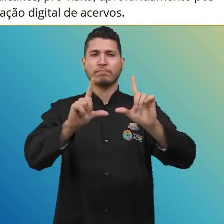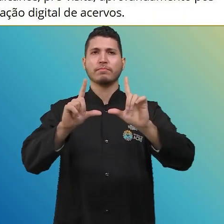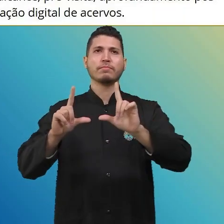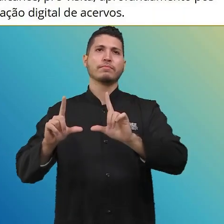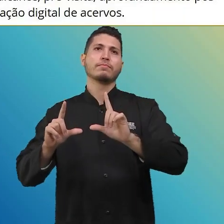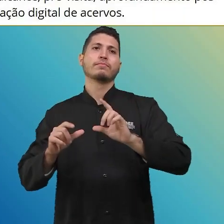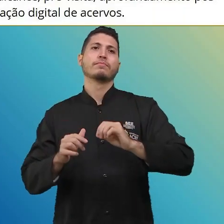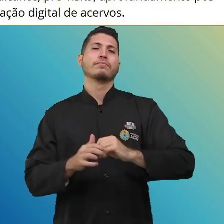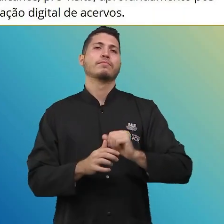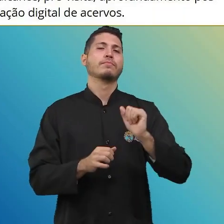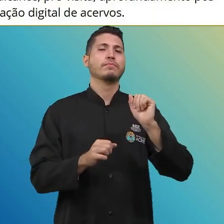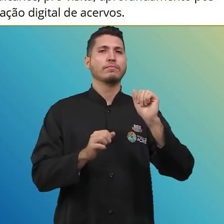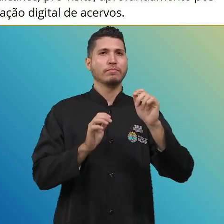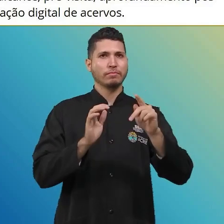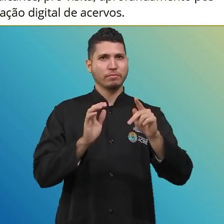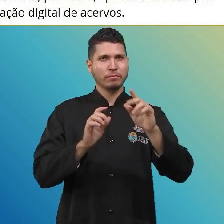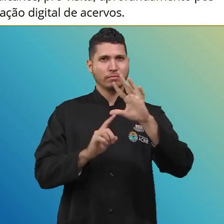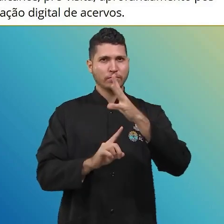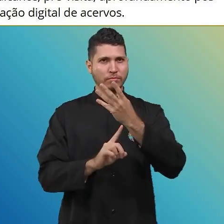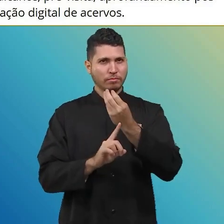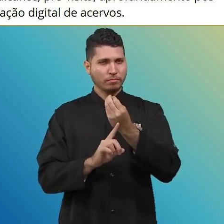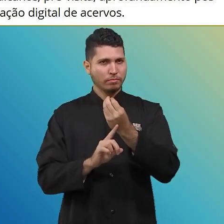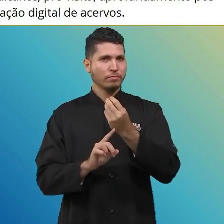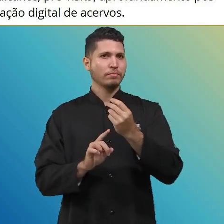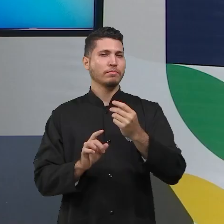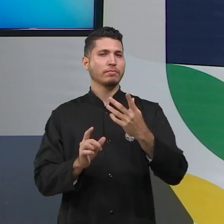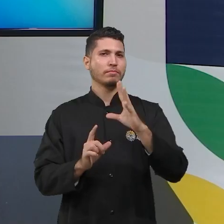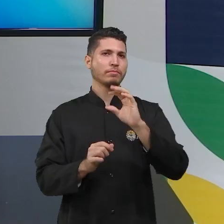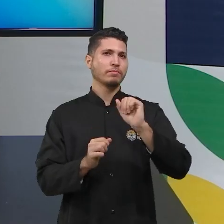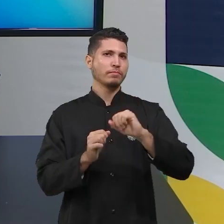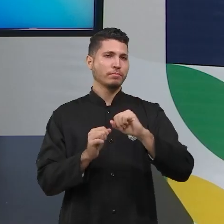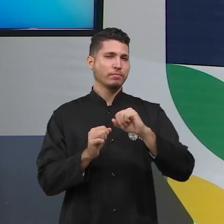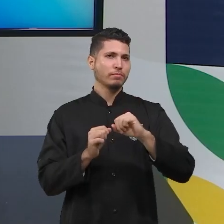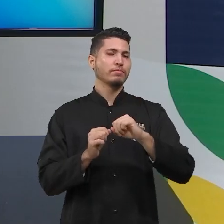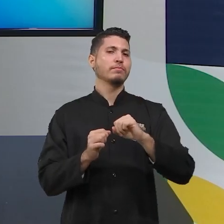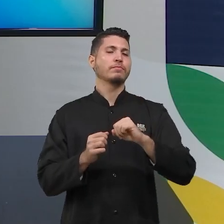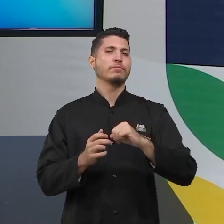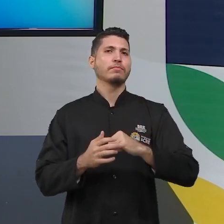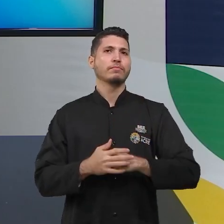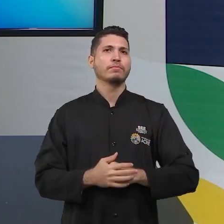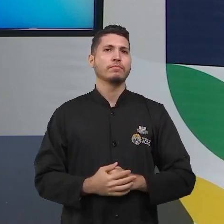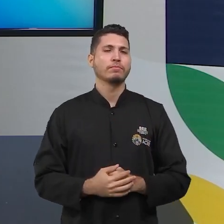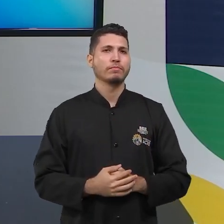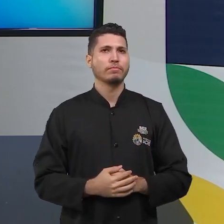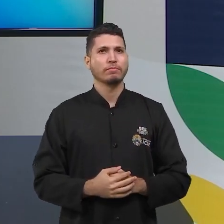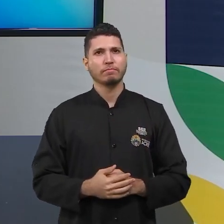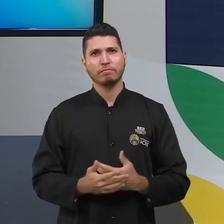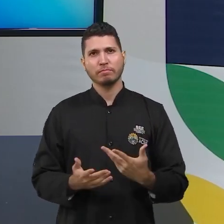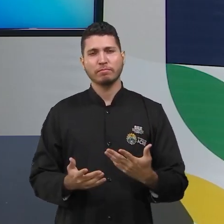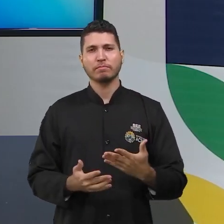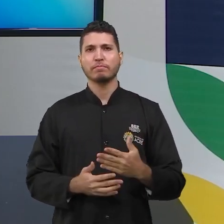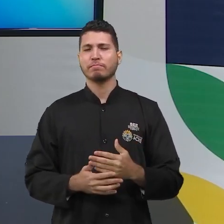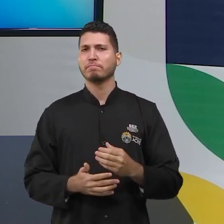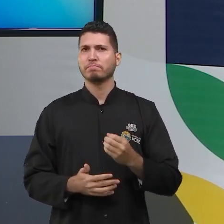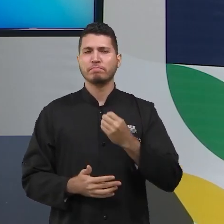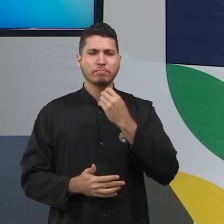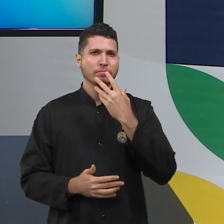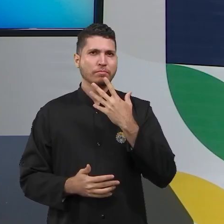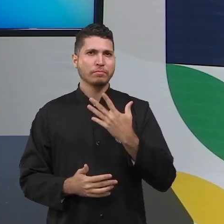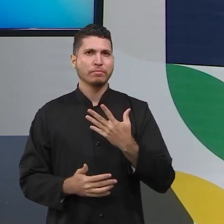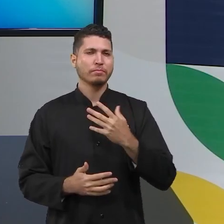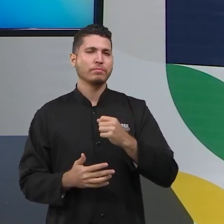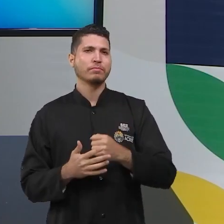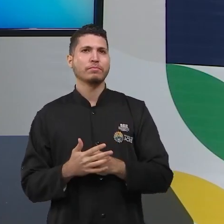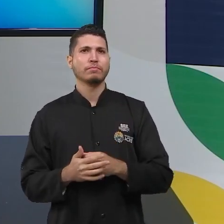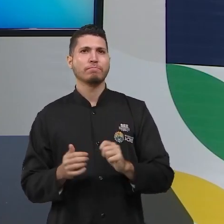muito tranquilo fazer essa visita e é muito enriquecedor também. Eu adorei, eu